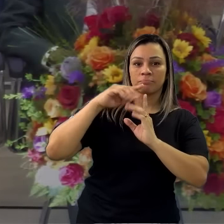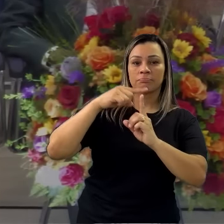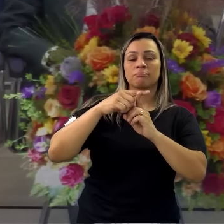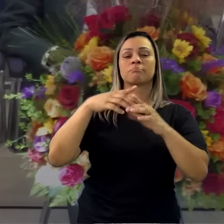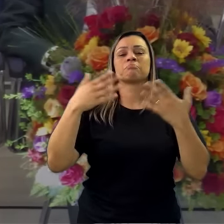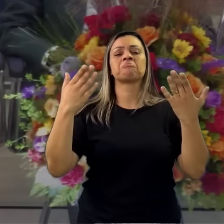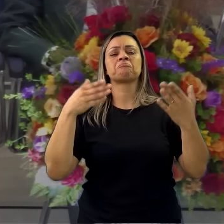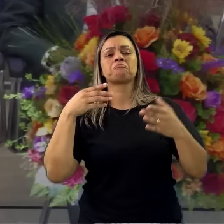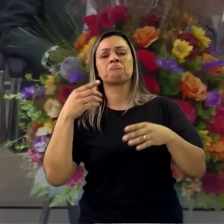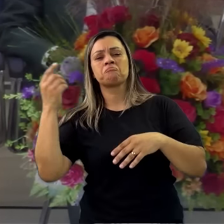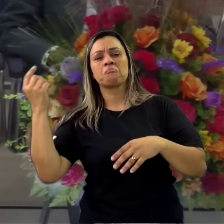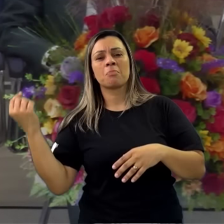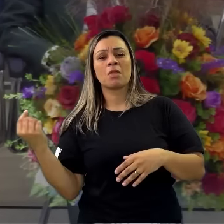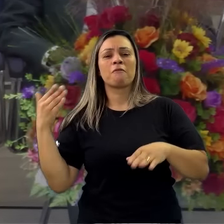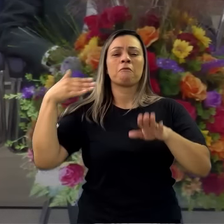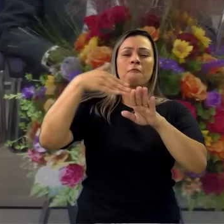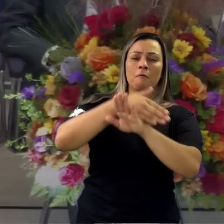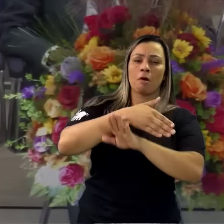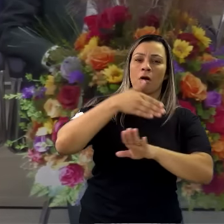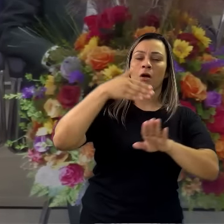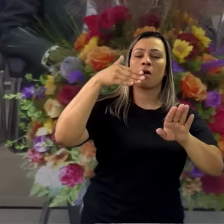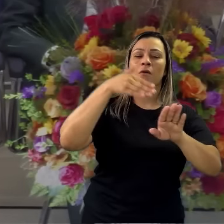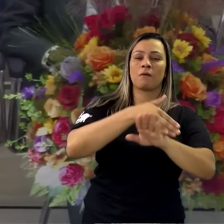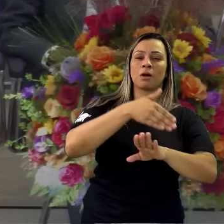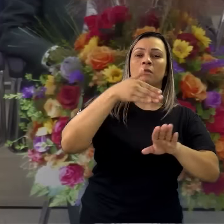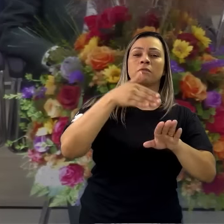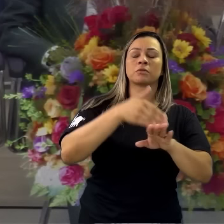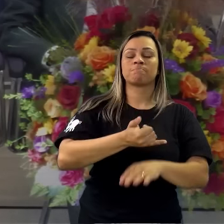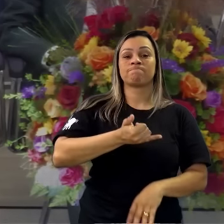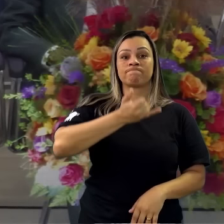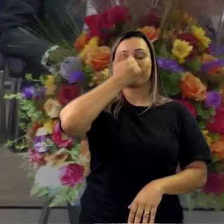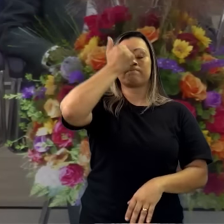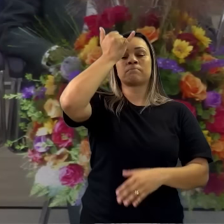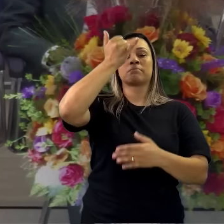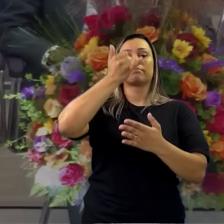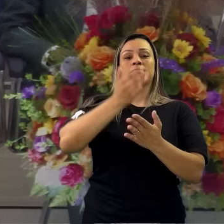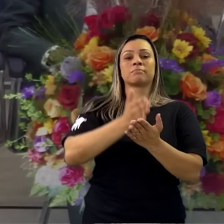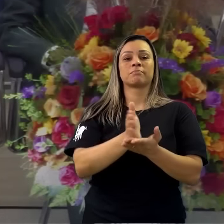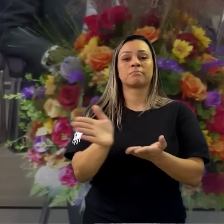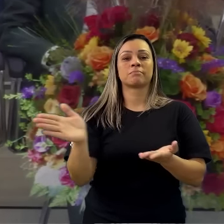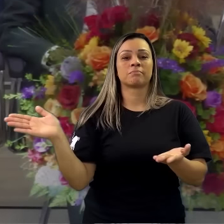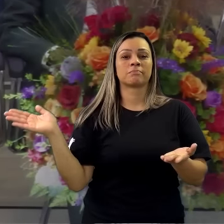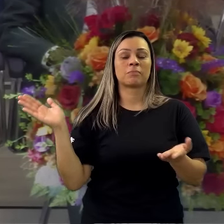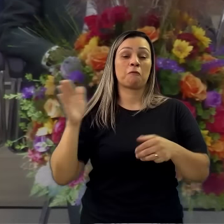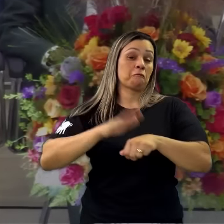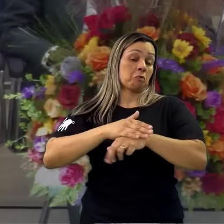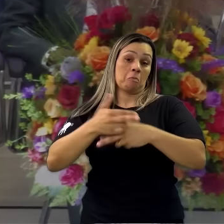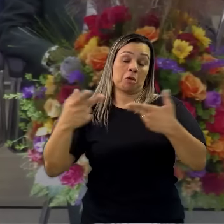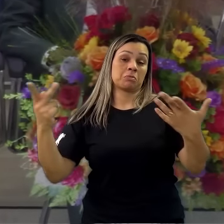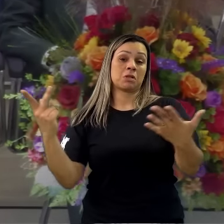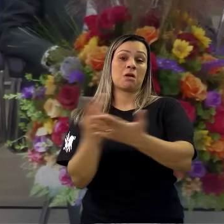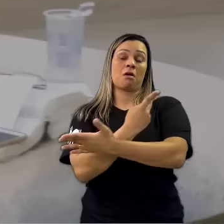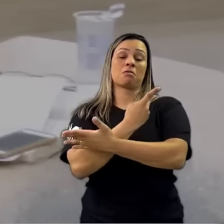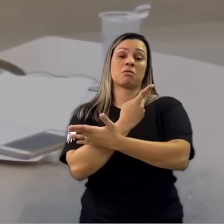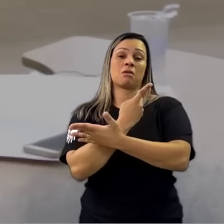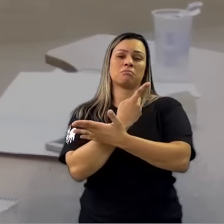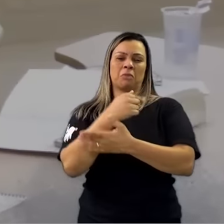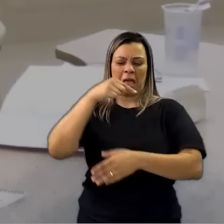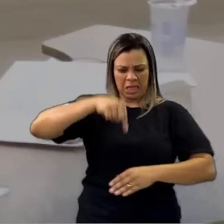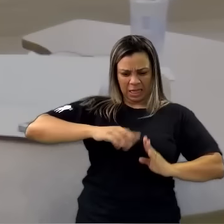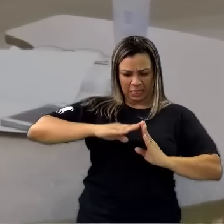ninguém mandou sentar na janela sentou na janela caiu para fora quebrou o pescoço morreu eu fico imaginando a Bíblia não diz mas ela me dá liberdade